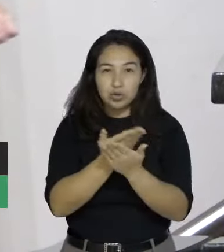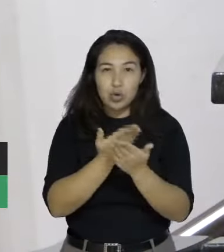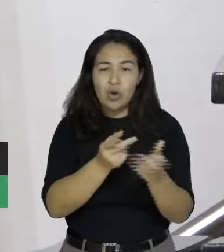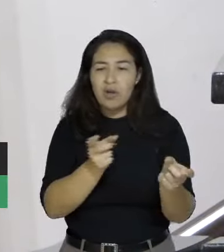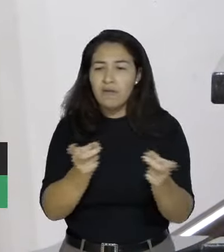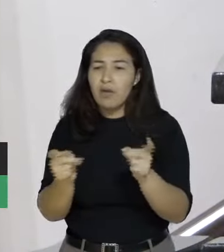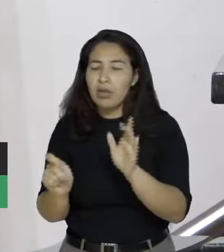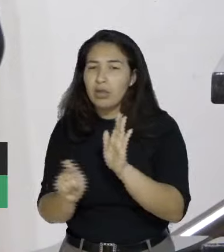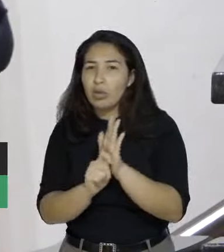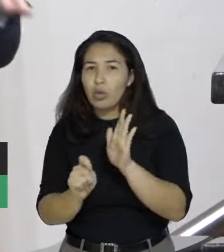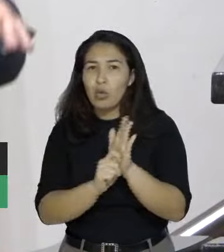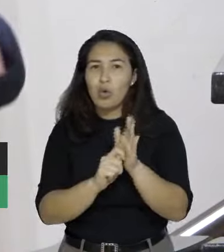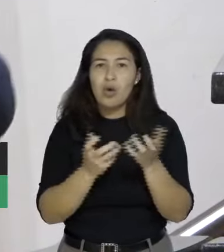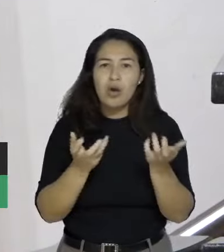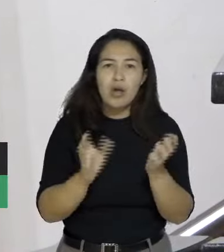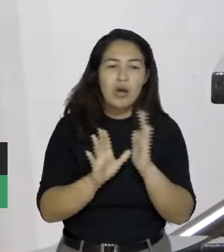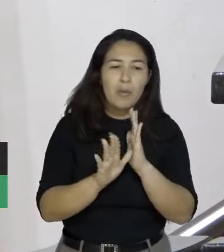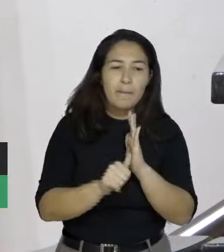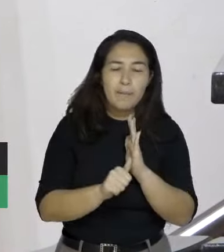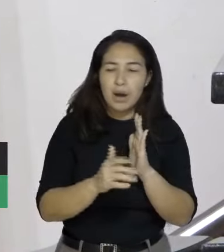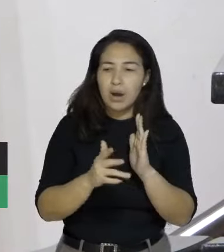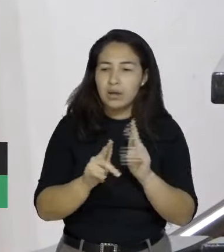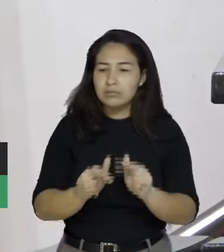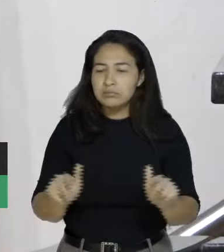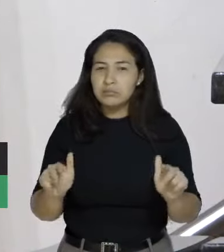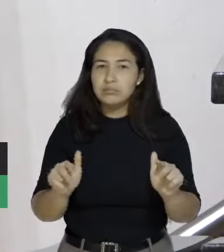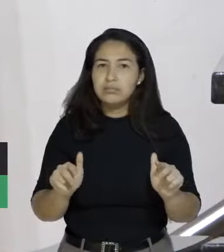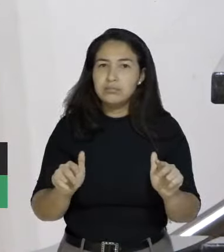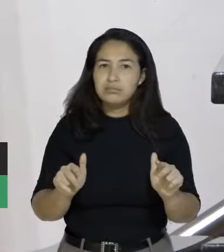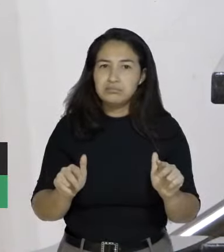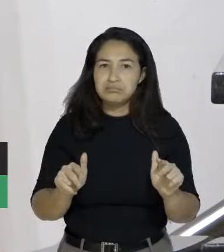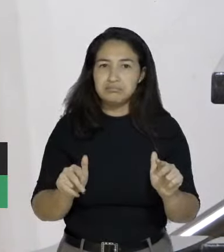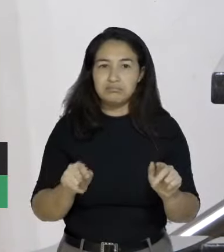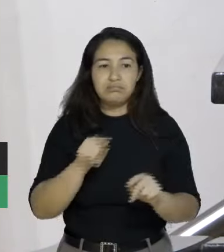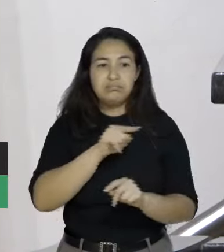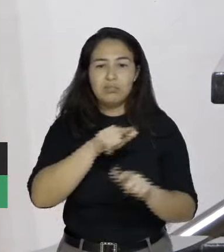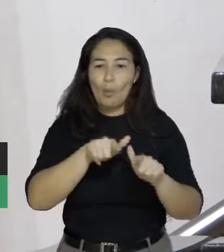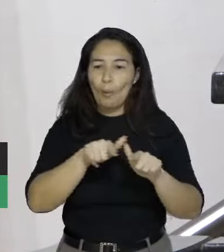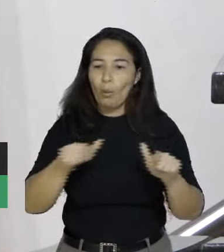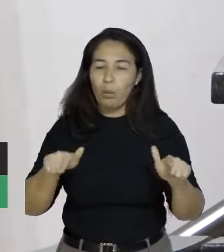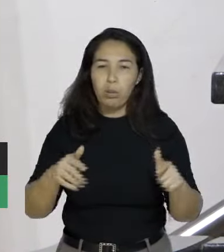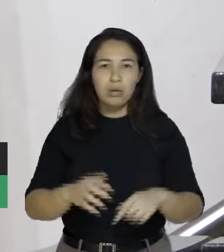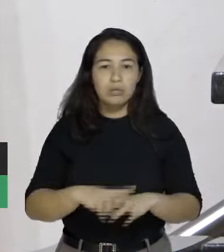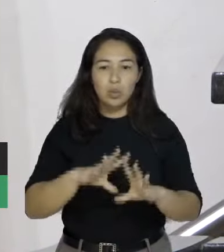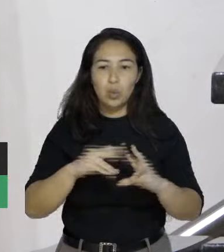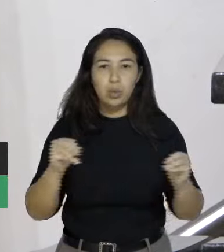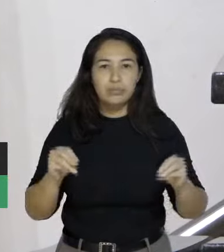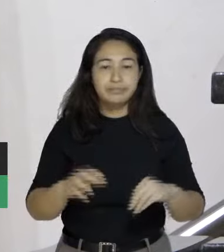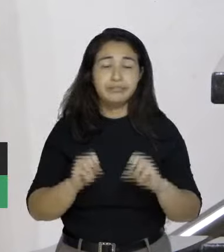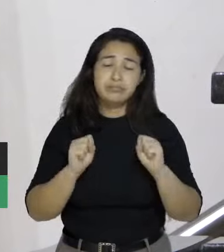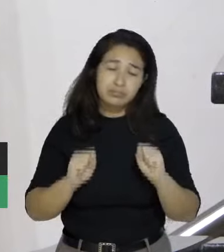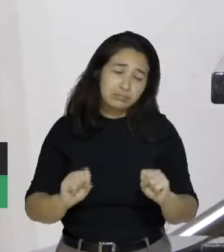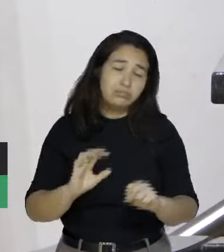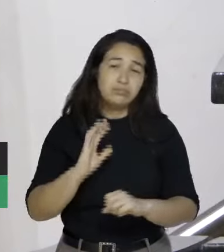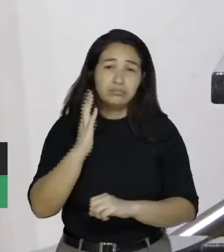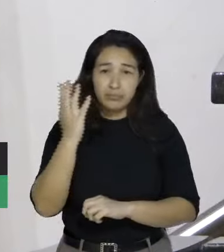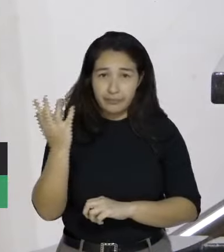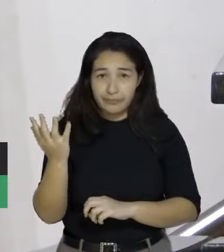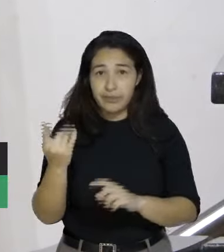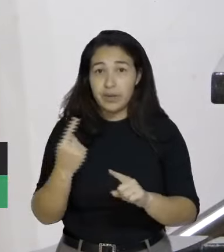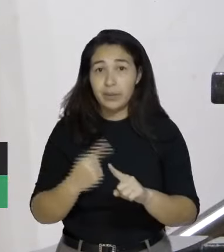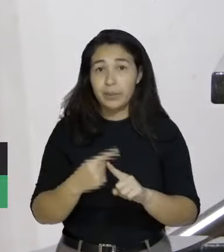fazer alguma coisa para roubar alguma coisa não apareceram Mais é claro que pode acontecer não tenha